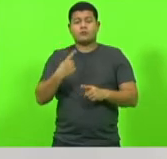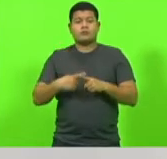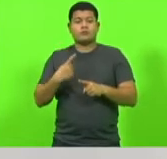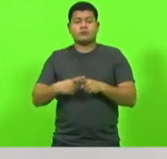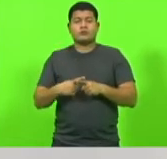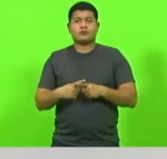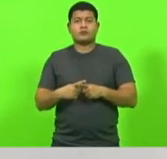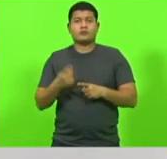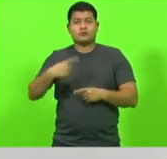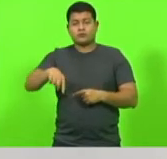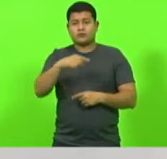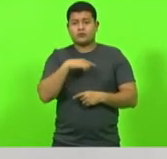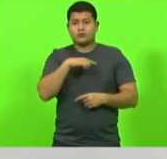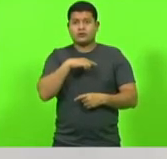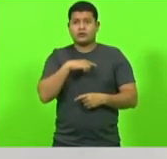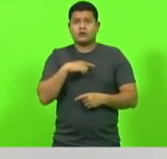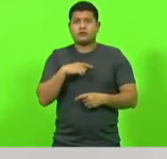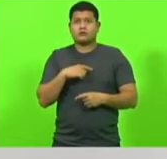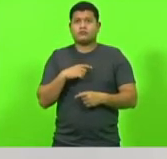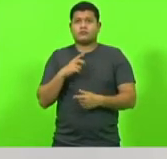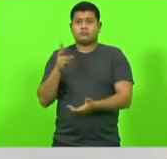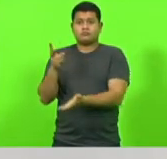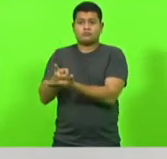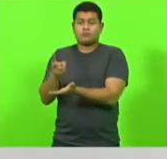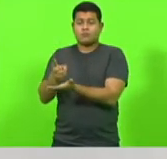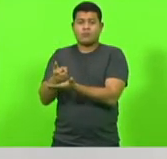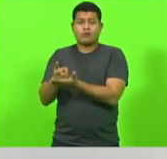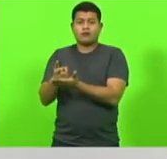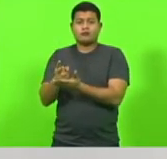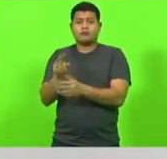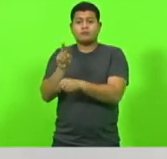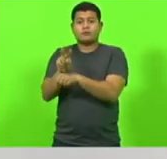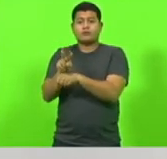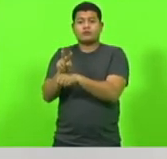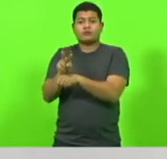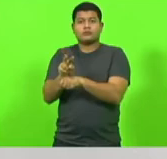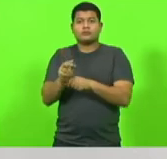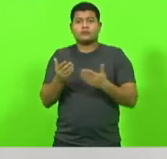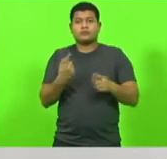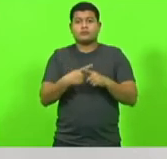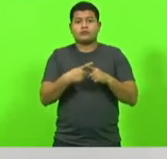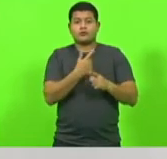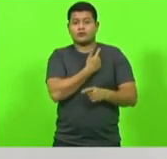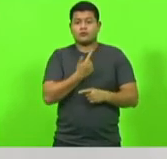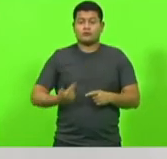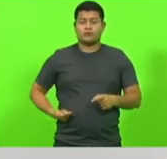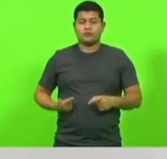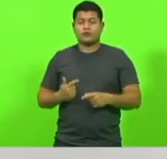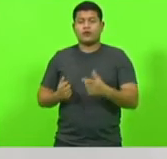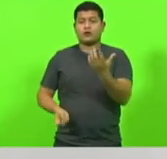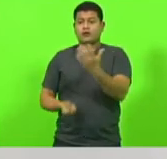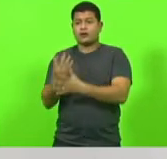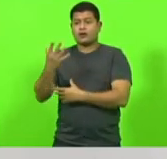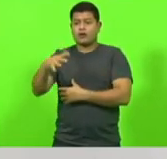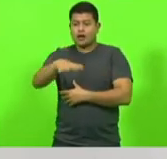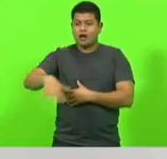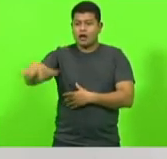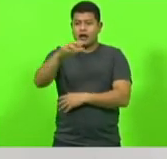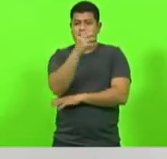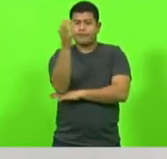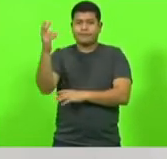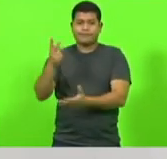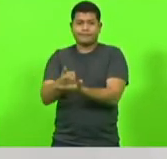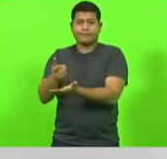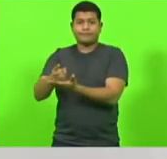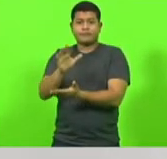teremos, enfim, proteção, porque o Estado, ele cria o parque, ele cria a unidade de conservação, mas ele não